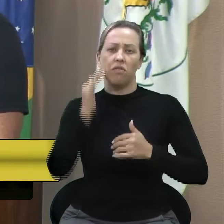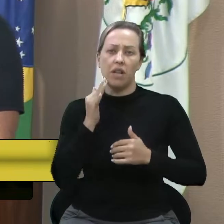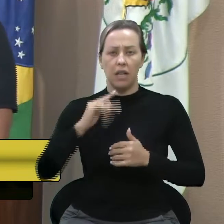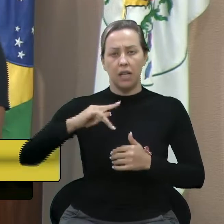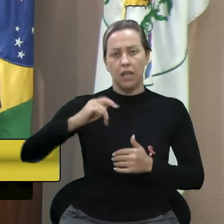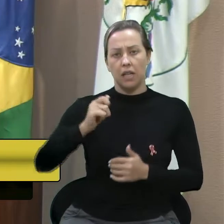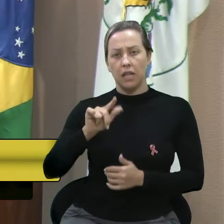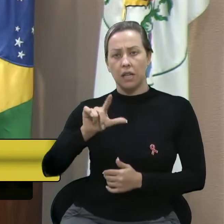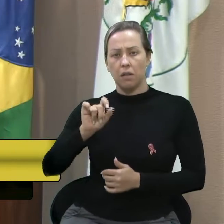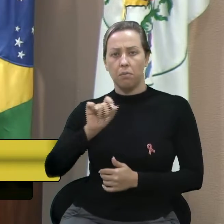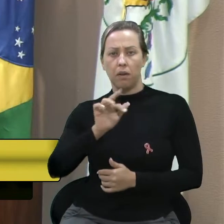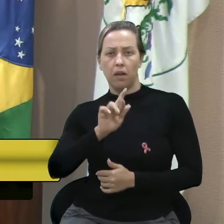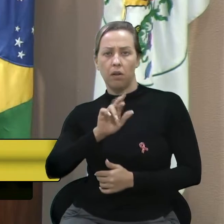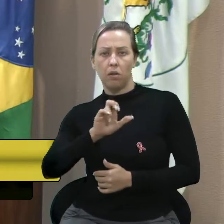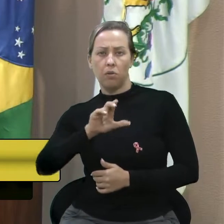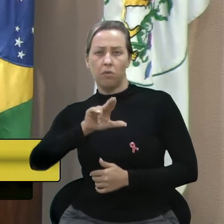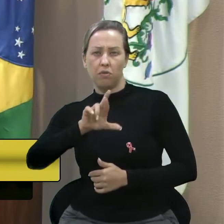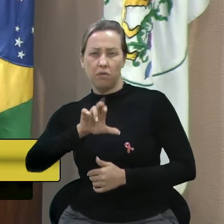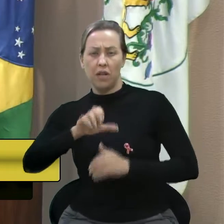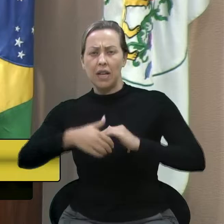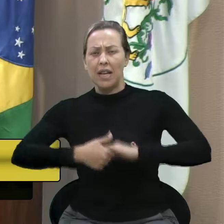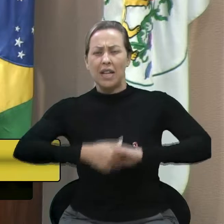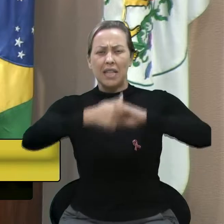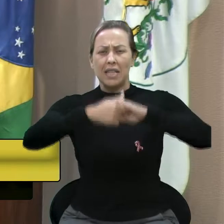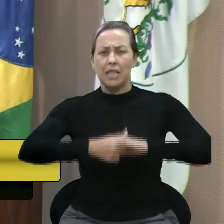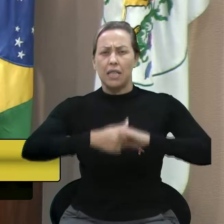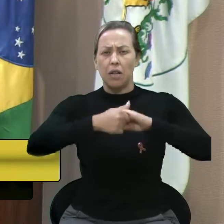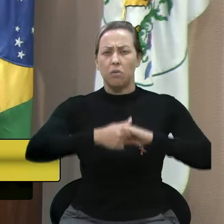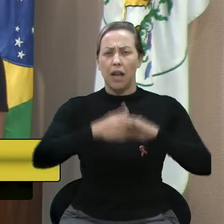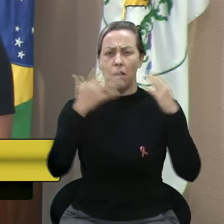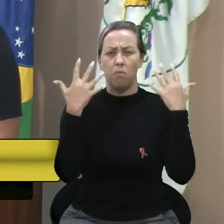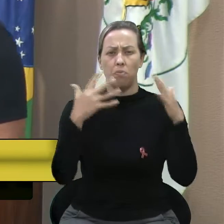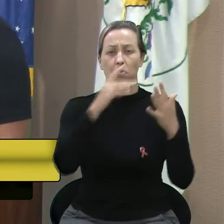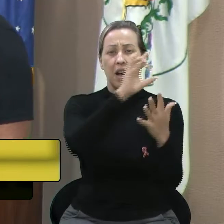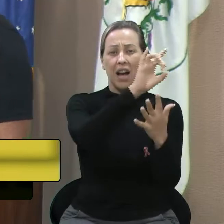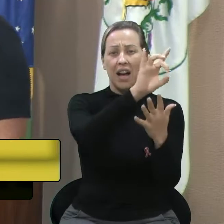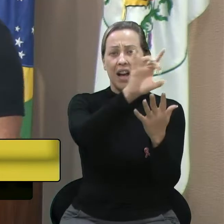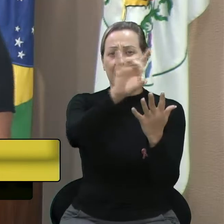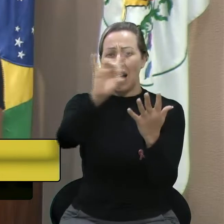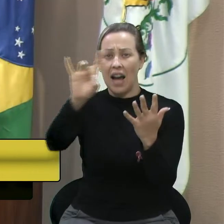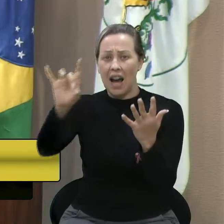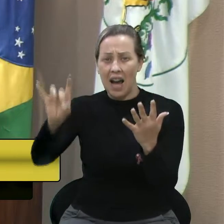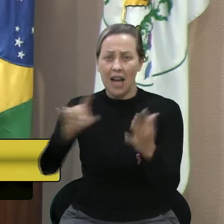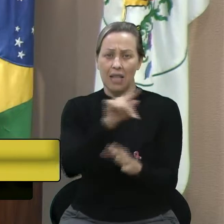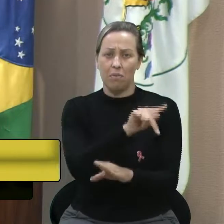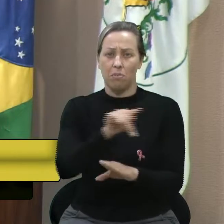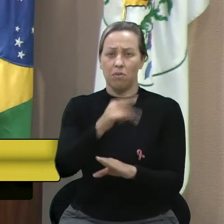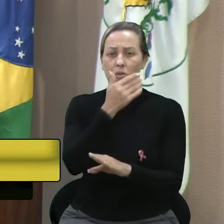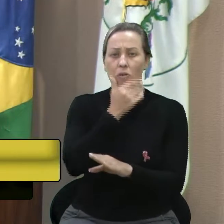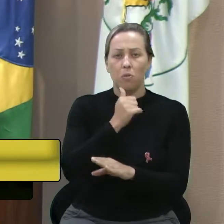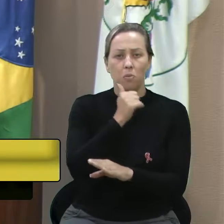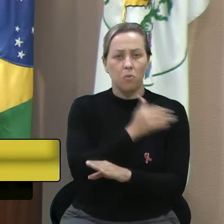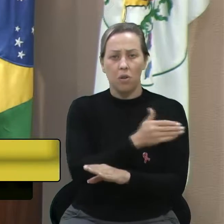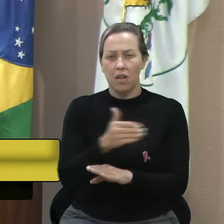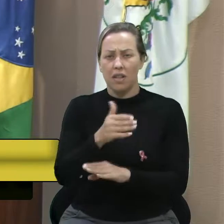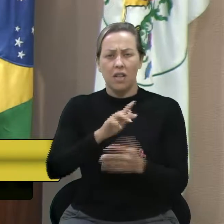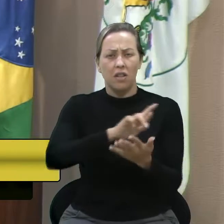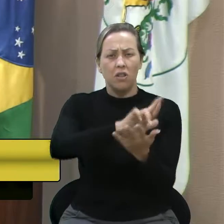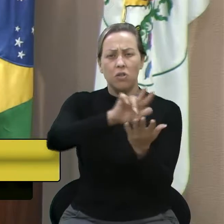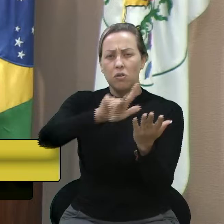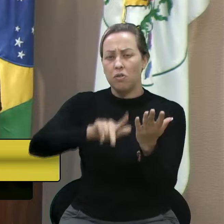para saudar a cada um dos meus colegas, professores e professoras, das